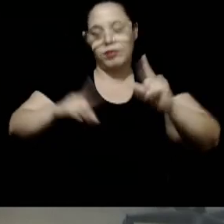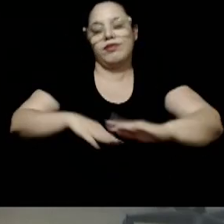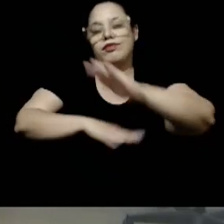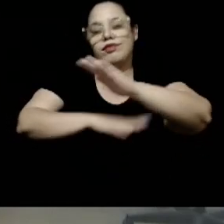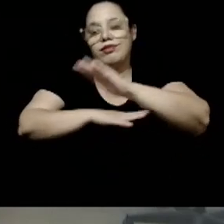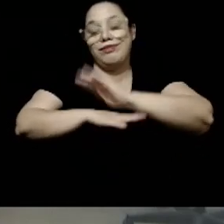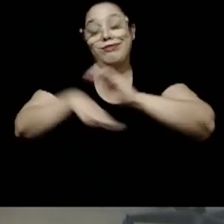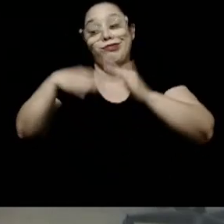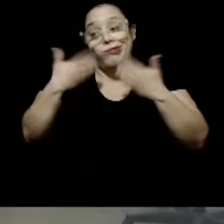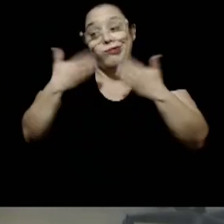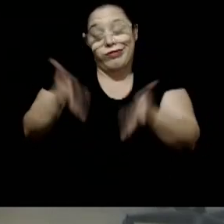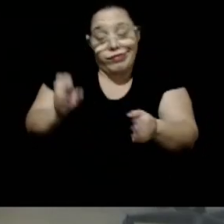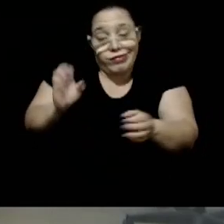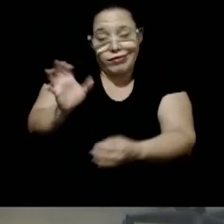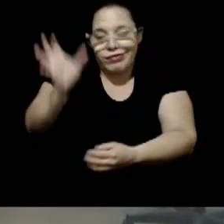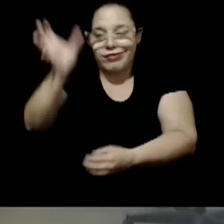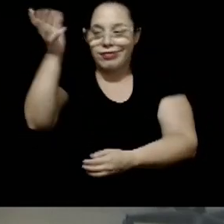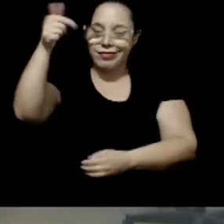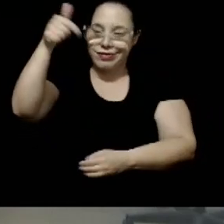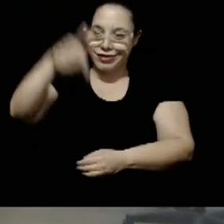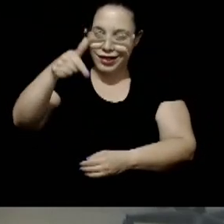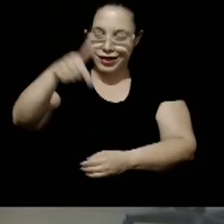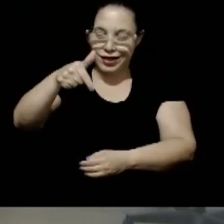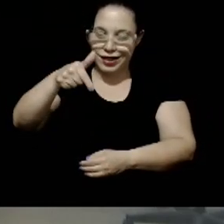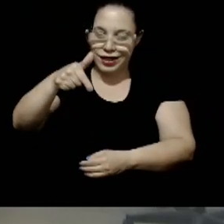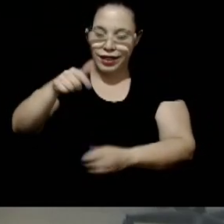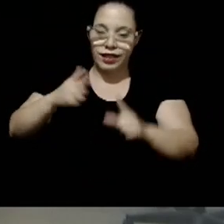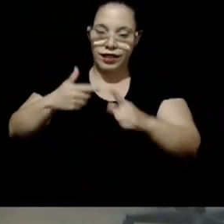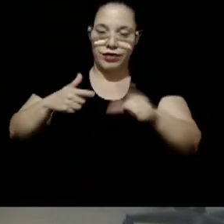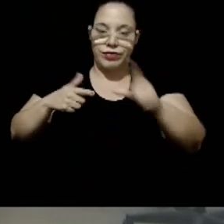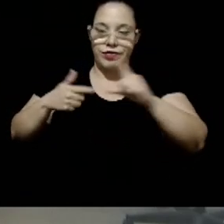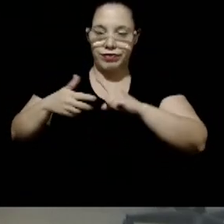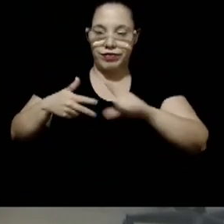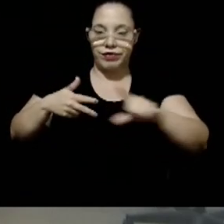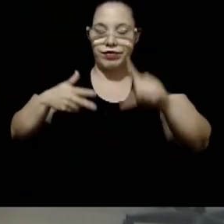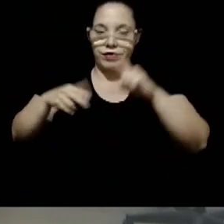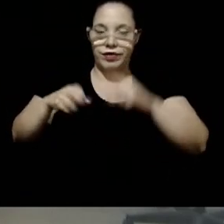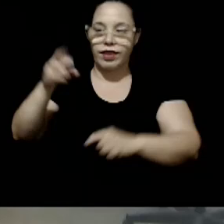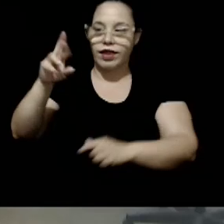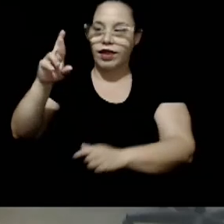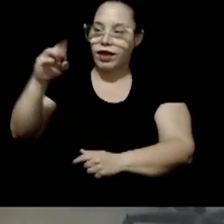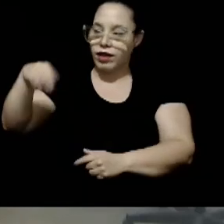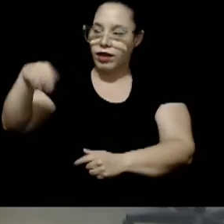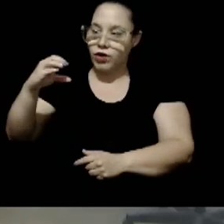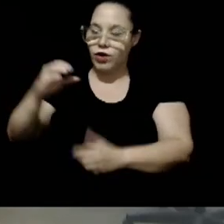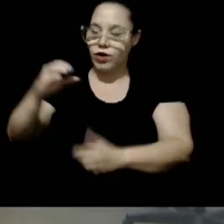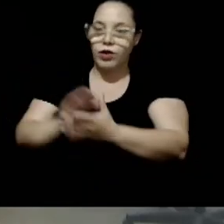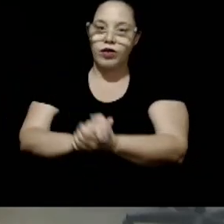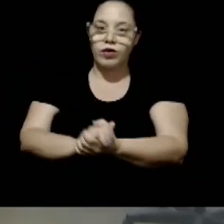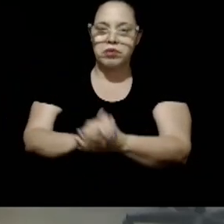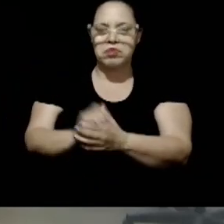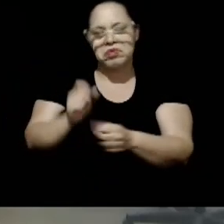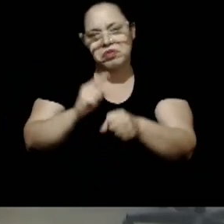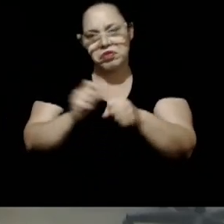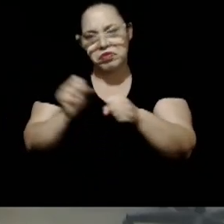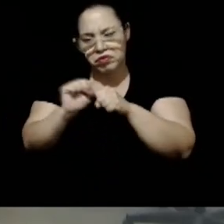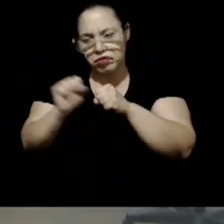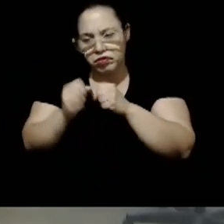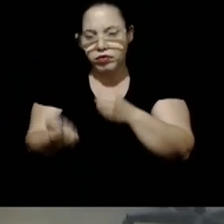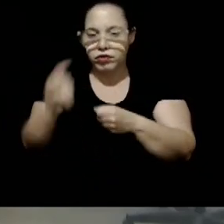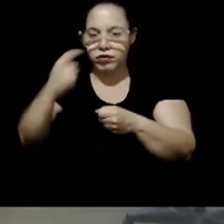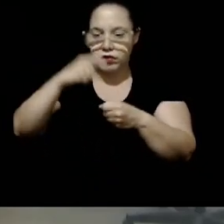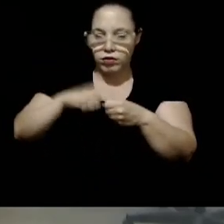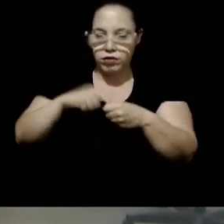tudo que acontece no legislativo da Metrópole faltando alguns segundos para o Retorno dos